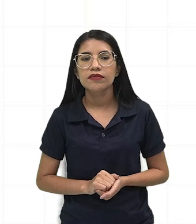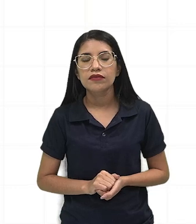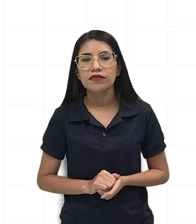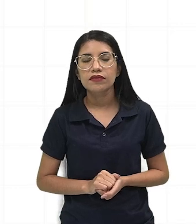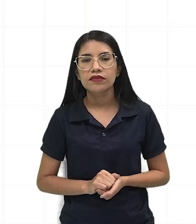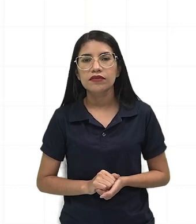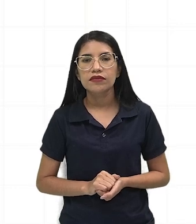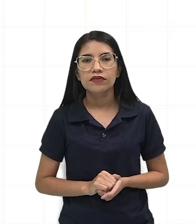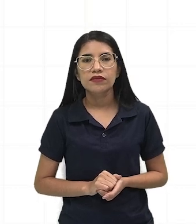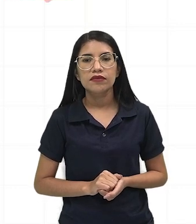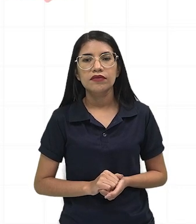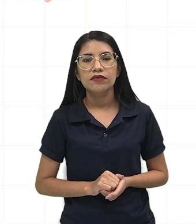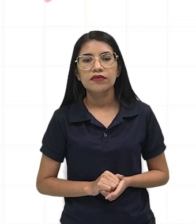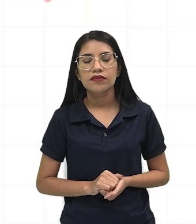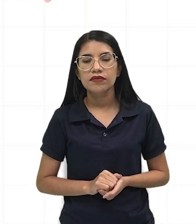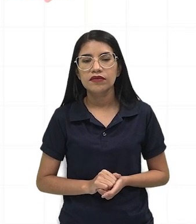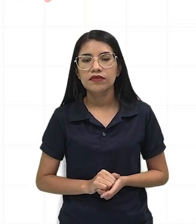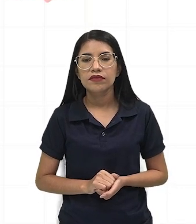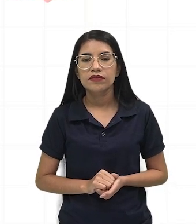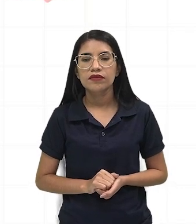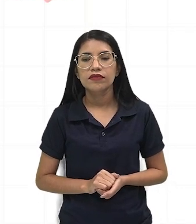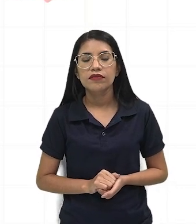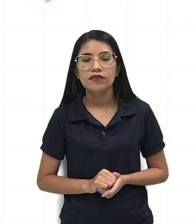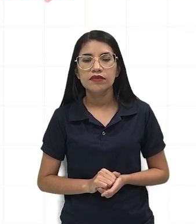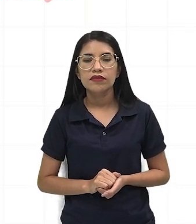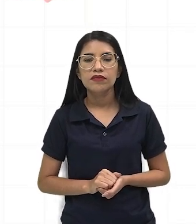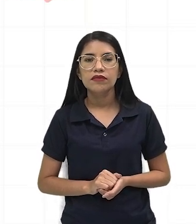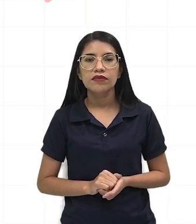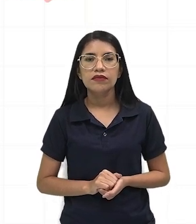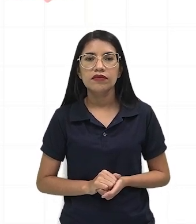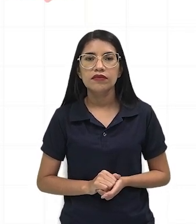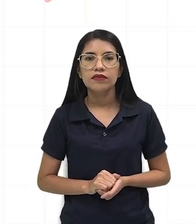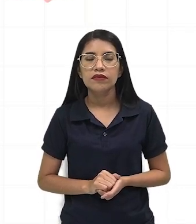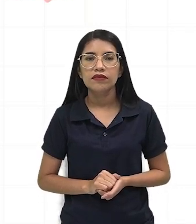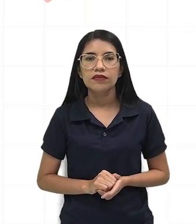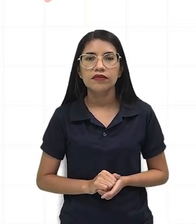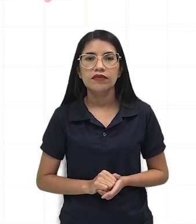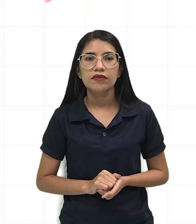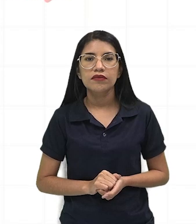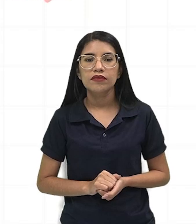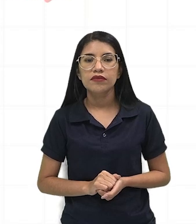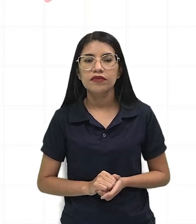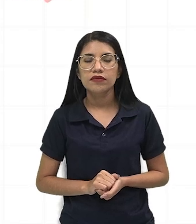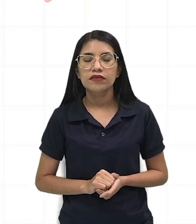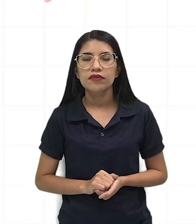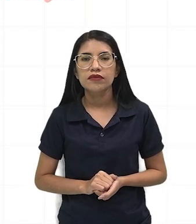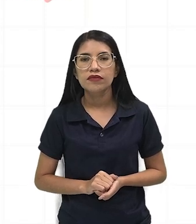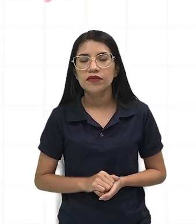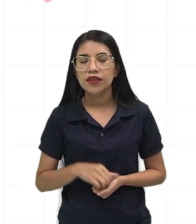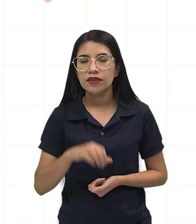9,3, ponto e vírgula. Vejamos o que tem agora. Agora vem o